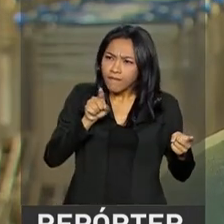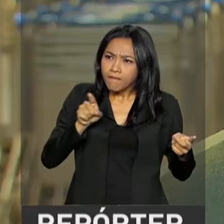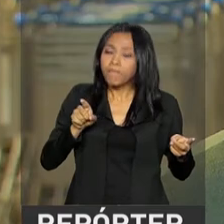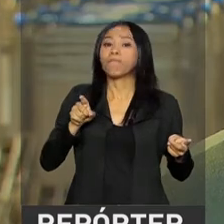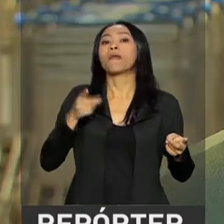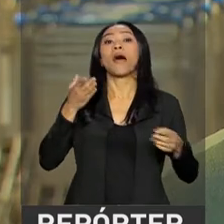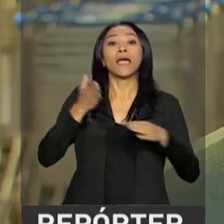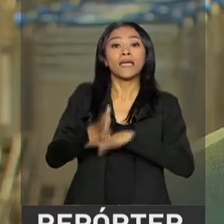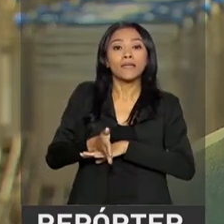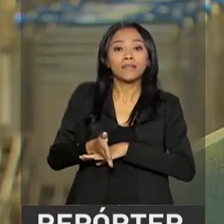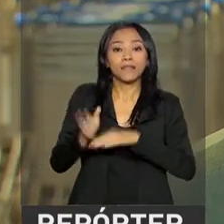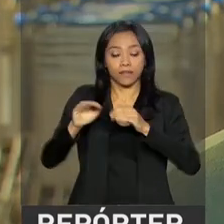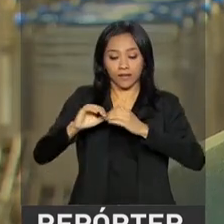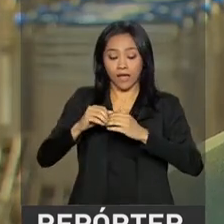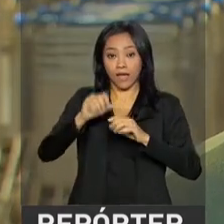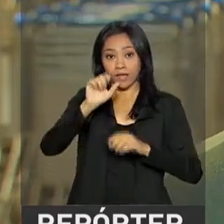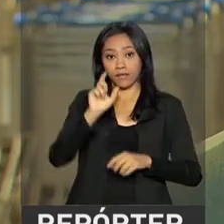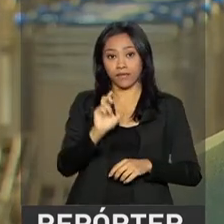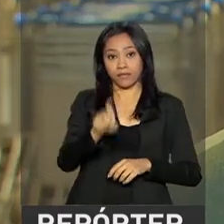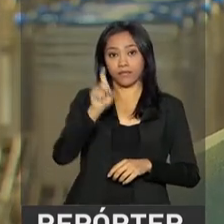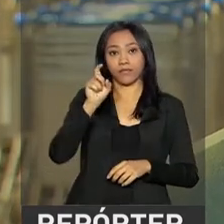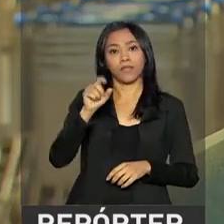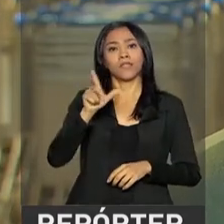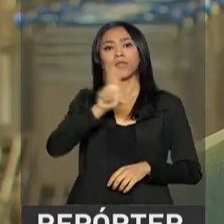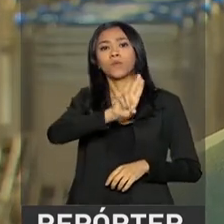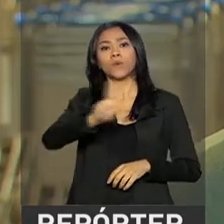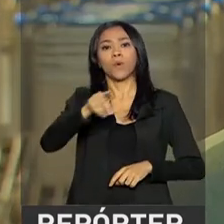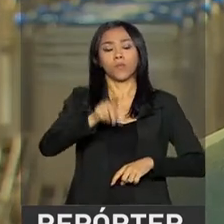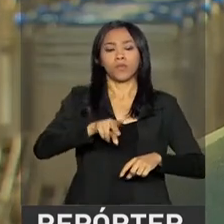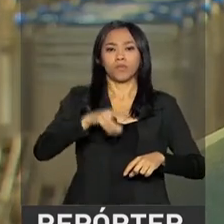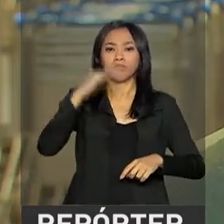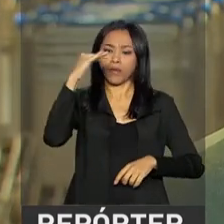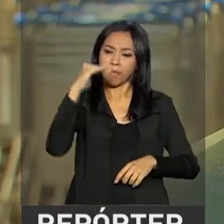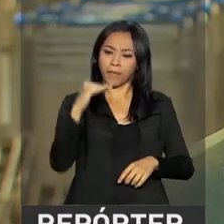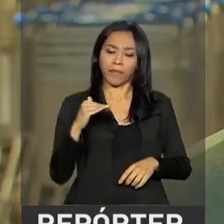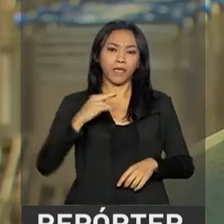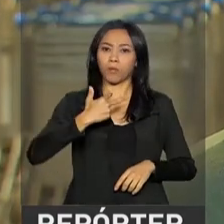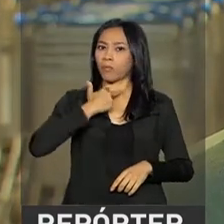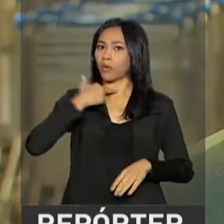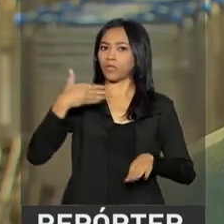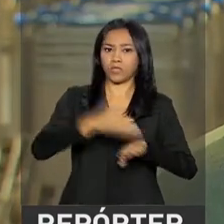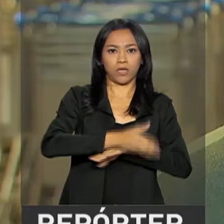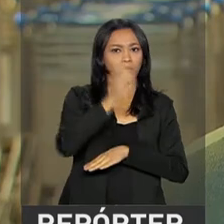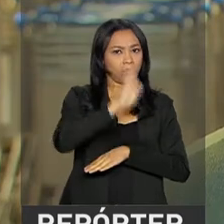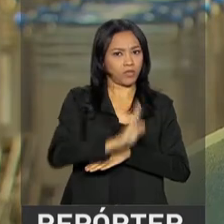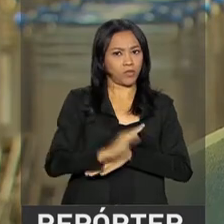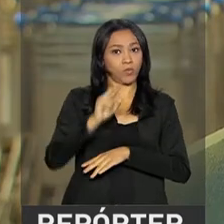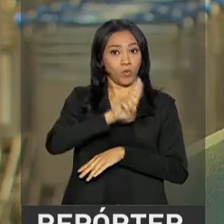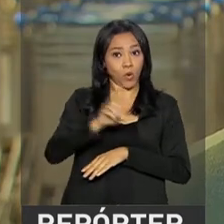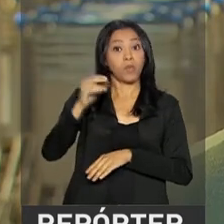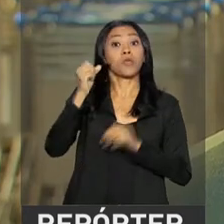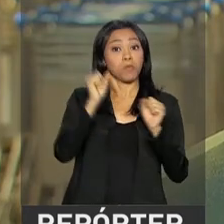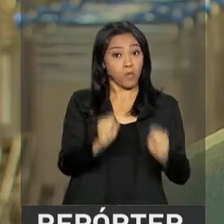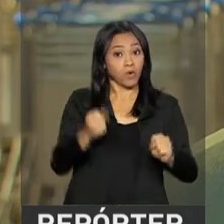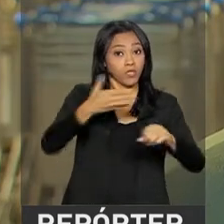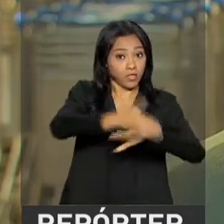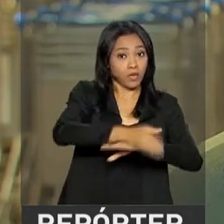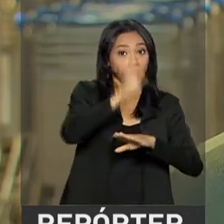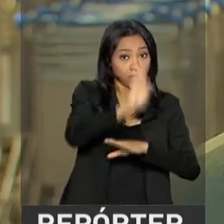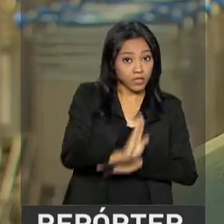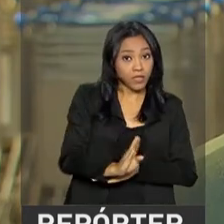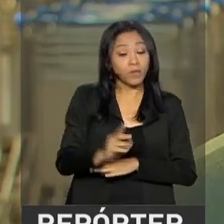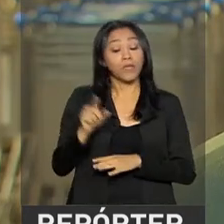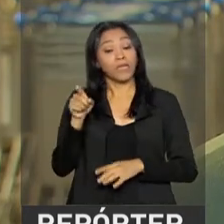internacional lá ele vai encontrar toda a lista de produtos que não pode entrar no brasil aqueles que podem entrar e